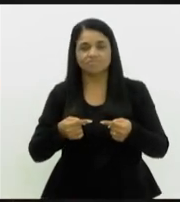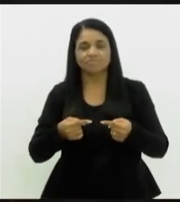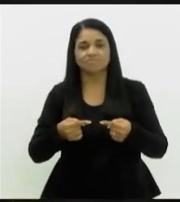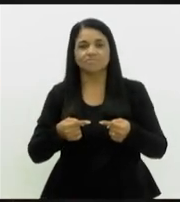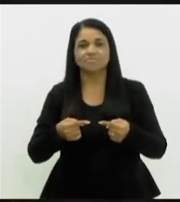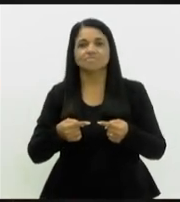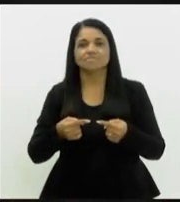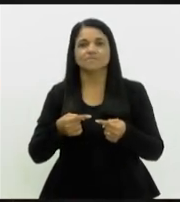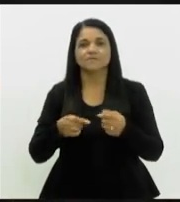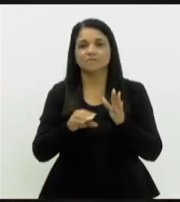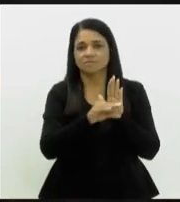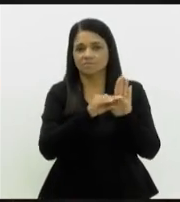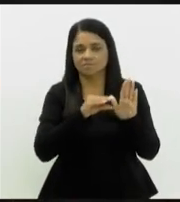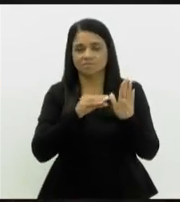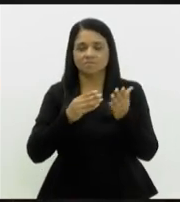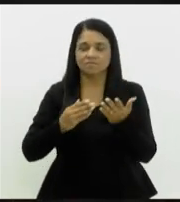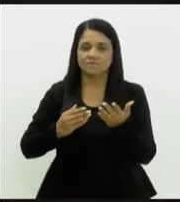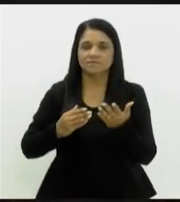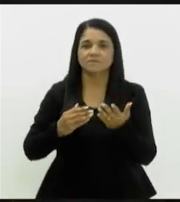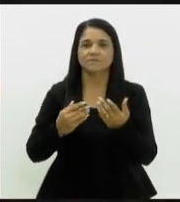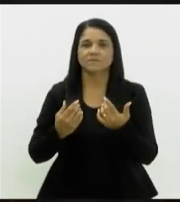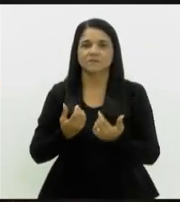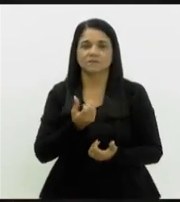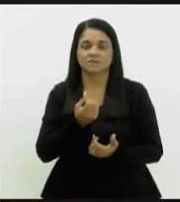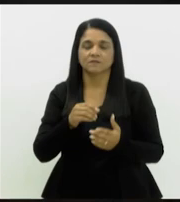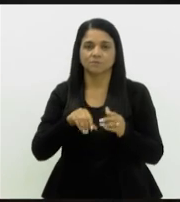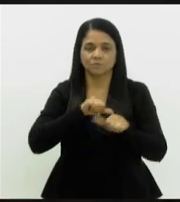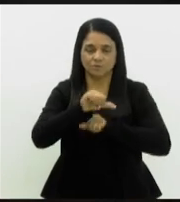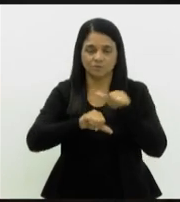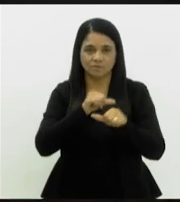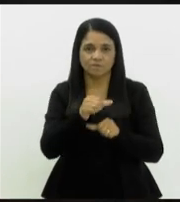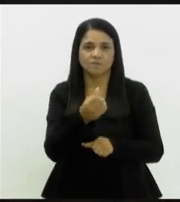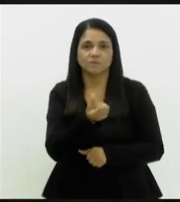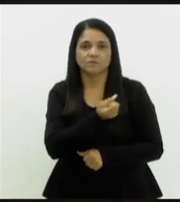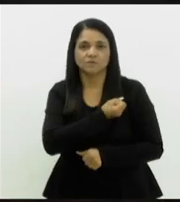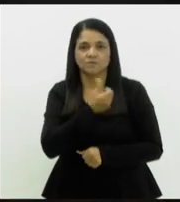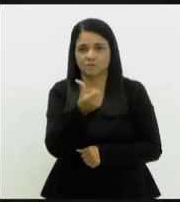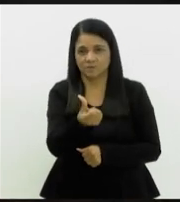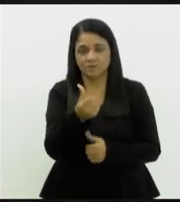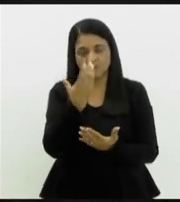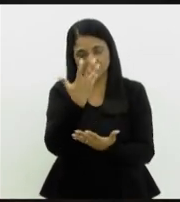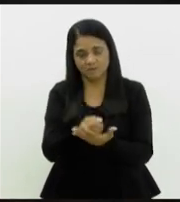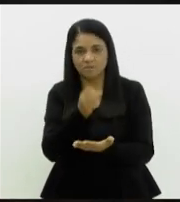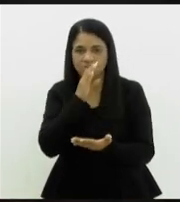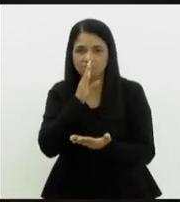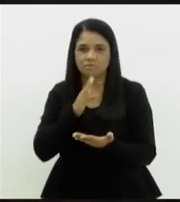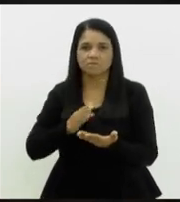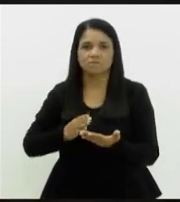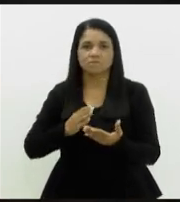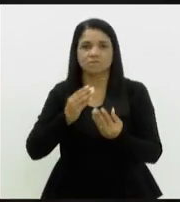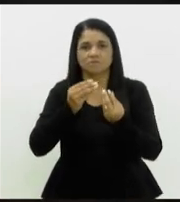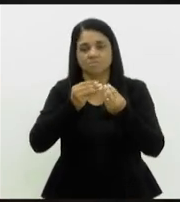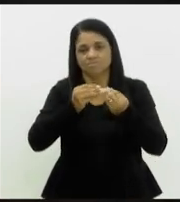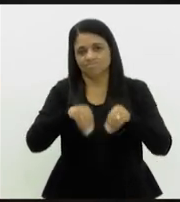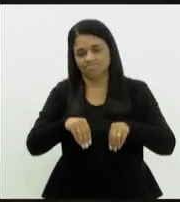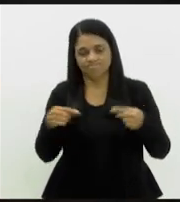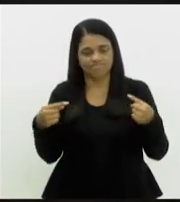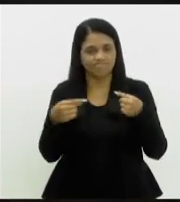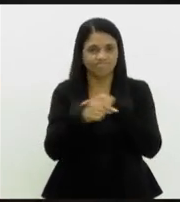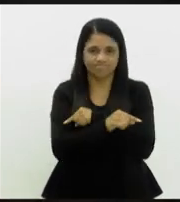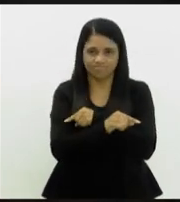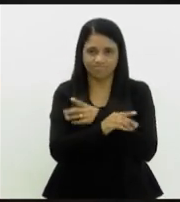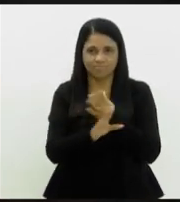contraditório da aprovação da emenda modificativa número 6, senhores que aprovam, permaneçam como estão, rejeitado. A